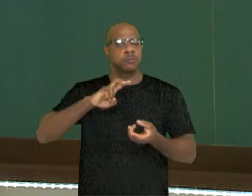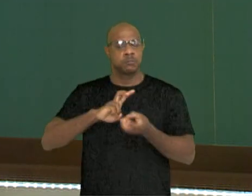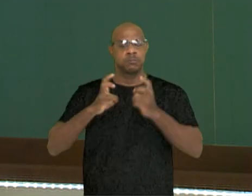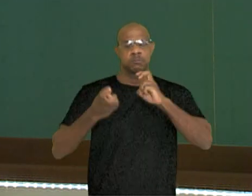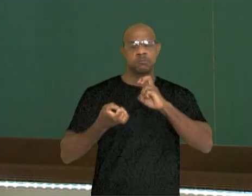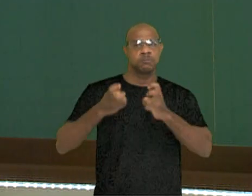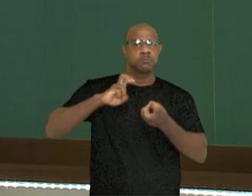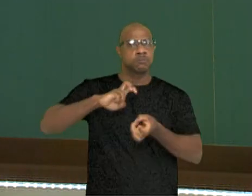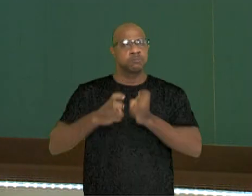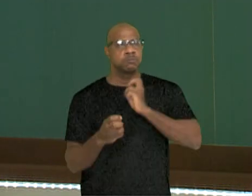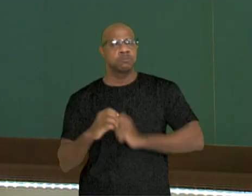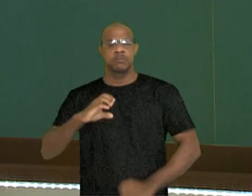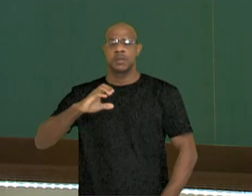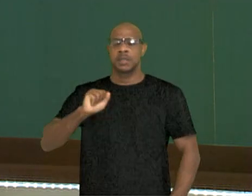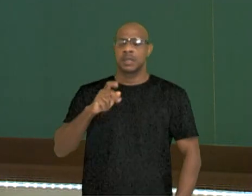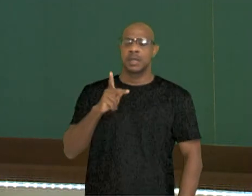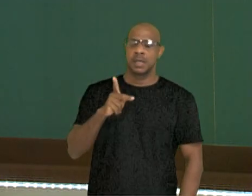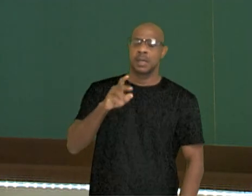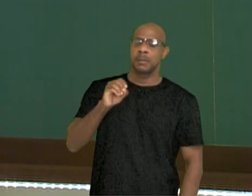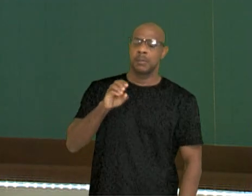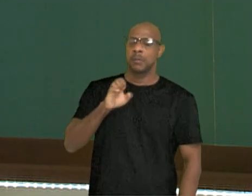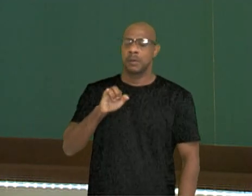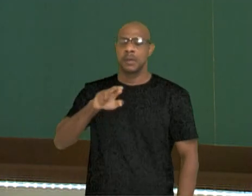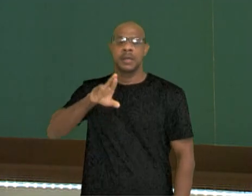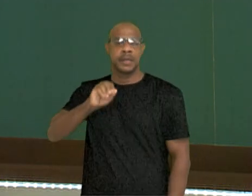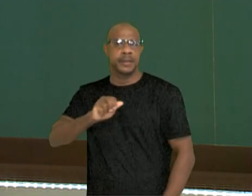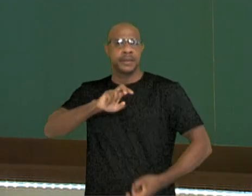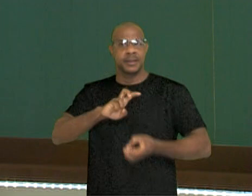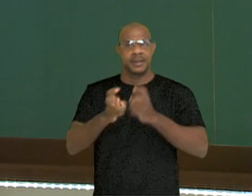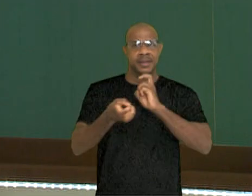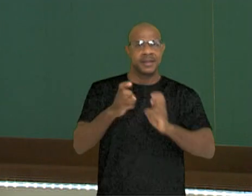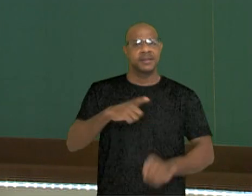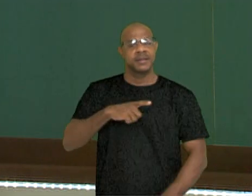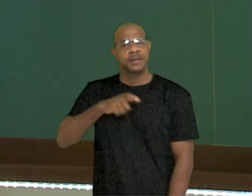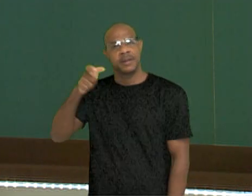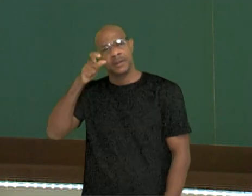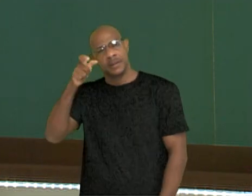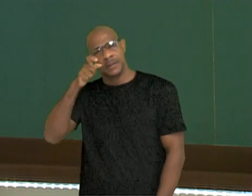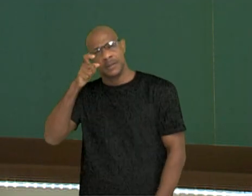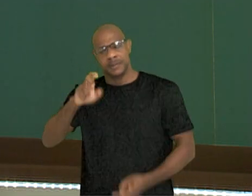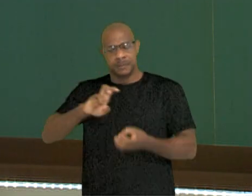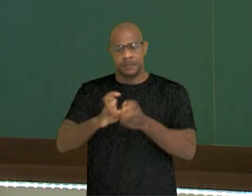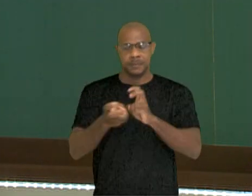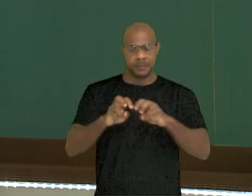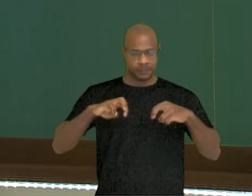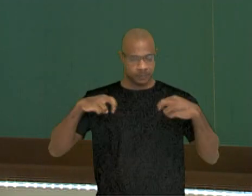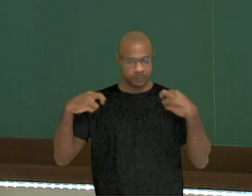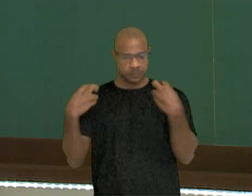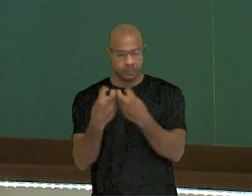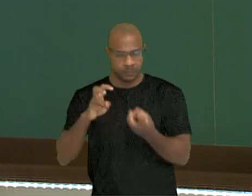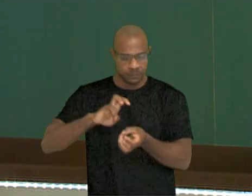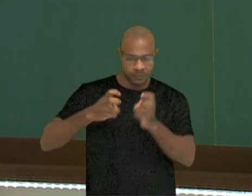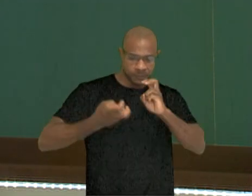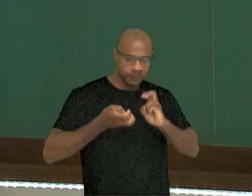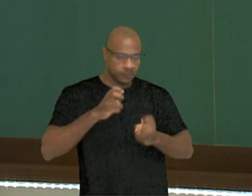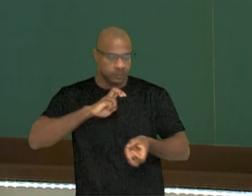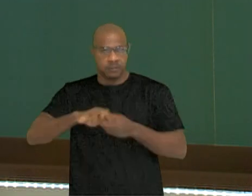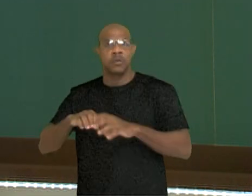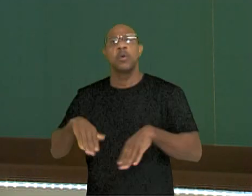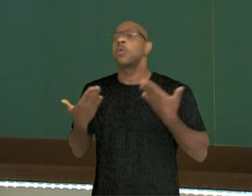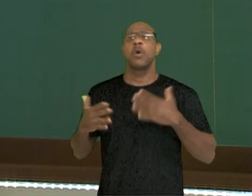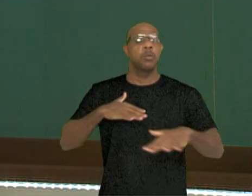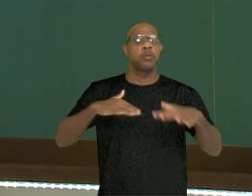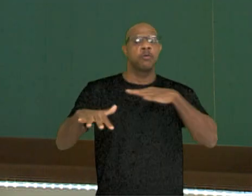nós vemos aí quando, né, temos a chance de assistir uma bonita roda de capoeira. Então, quais são os movimentos que